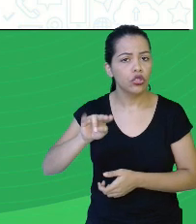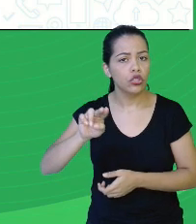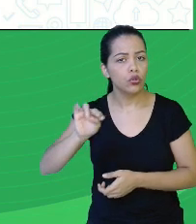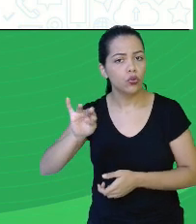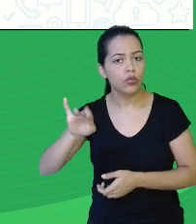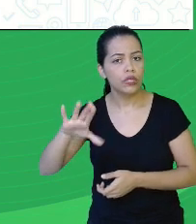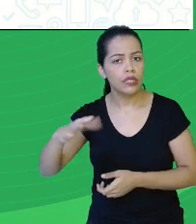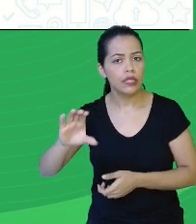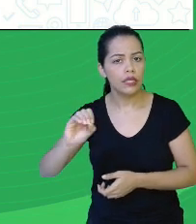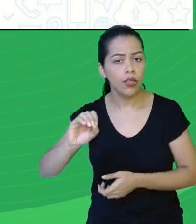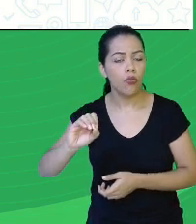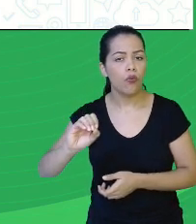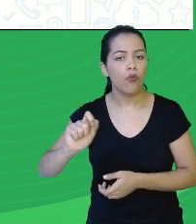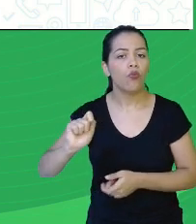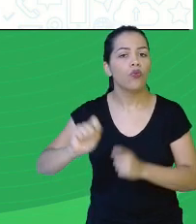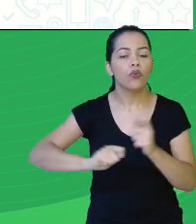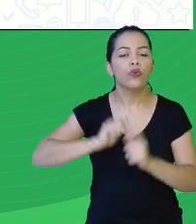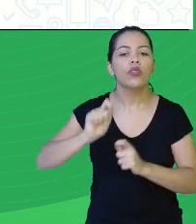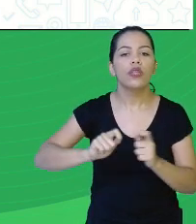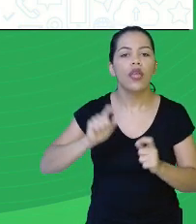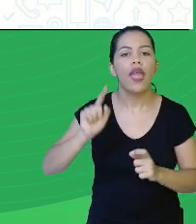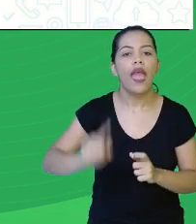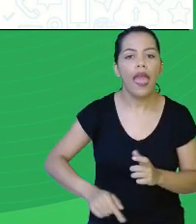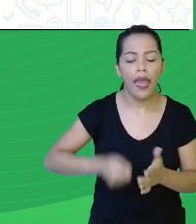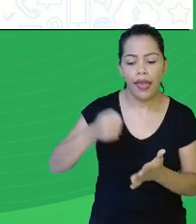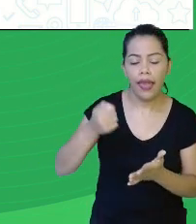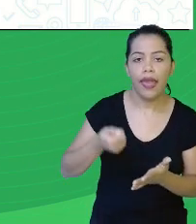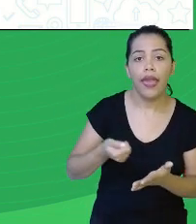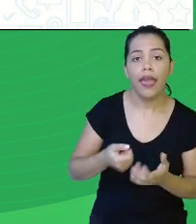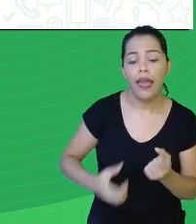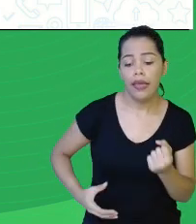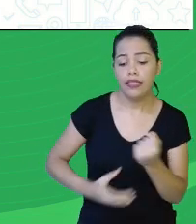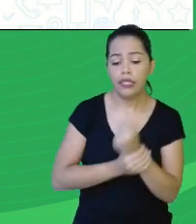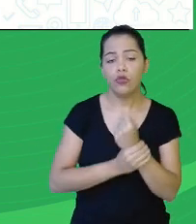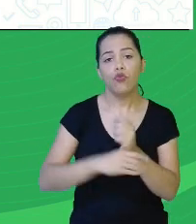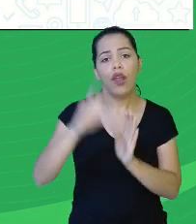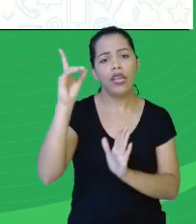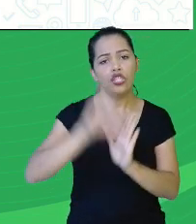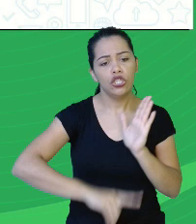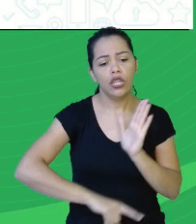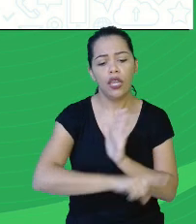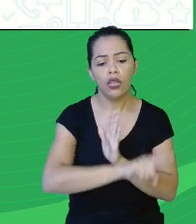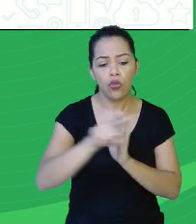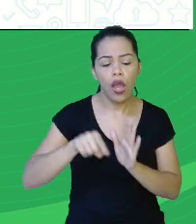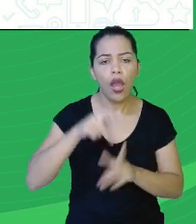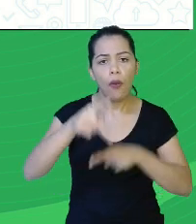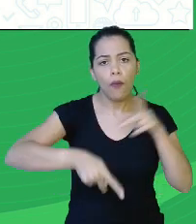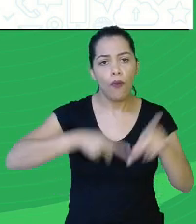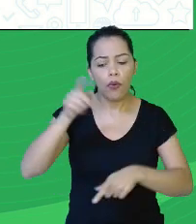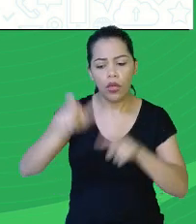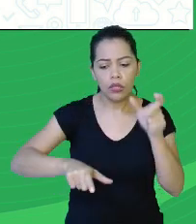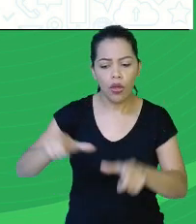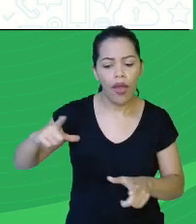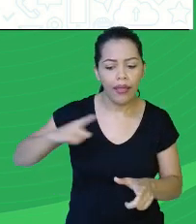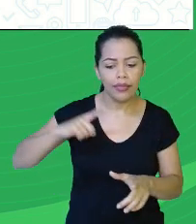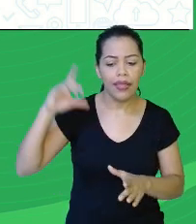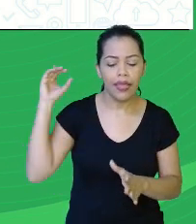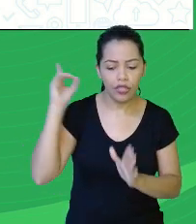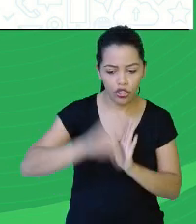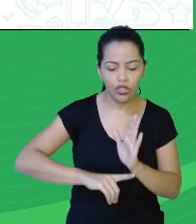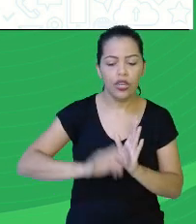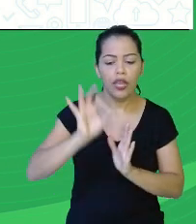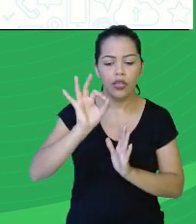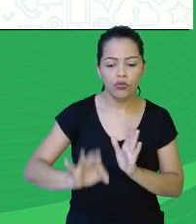do Brasil, garante os direitos aos quilombolas de ter as suas terras. E também a